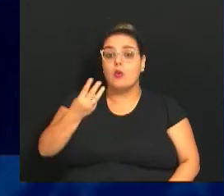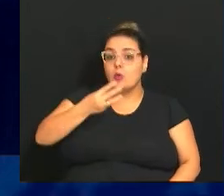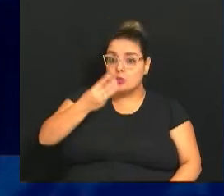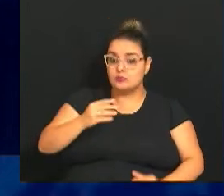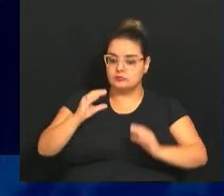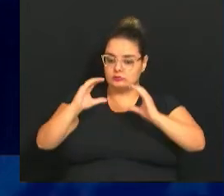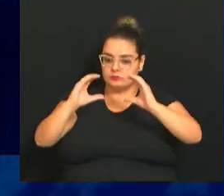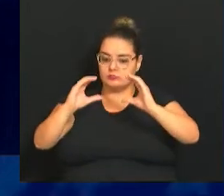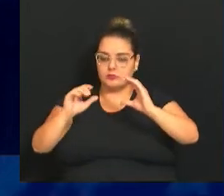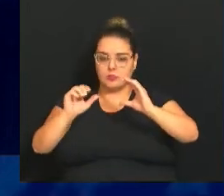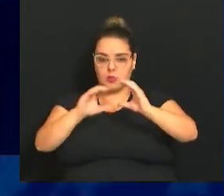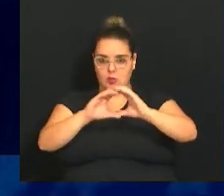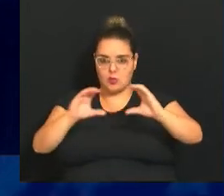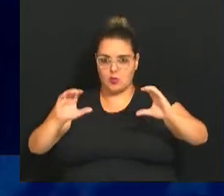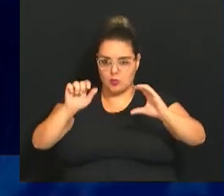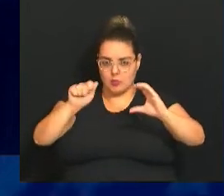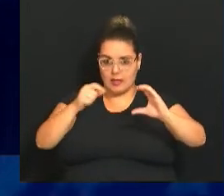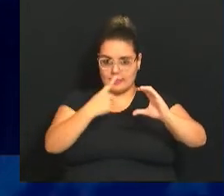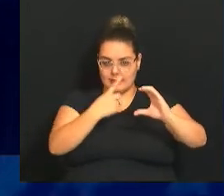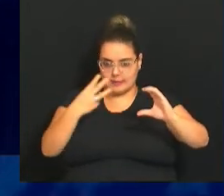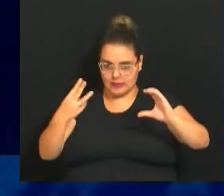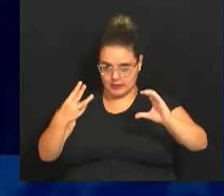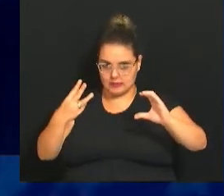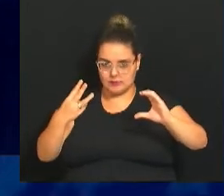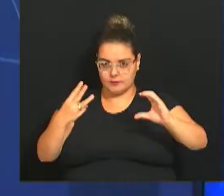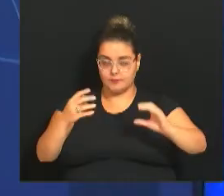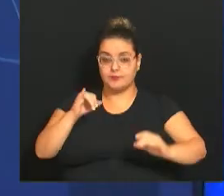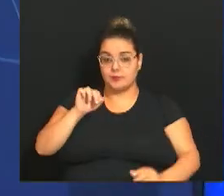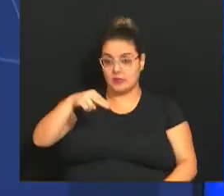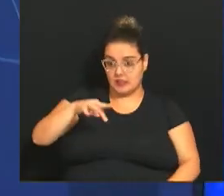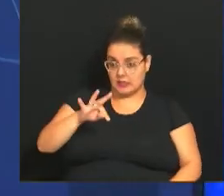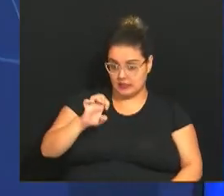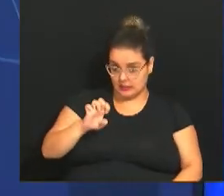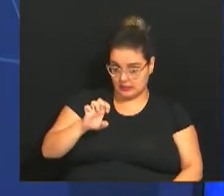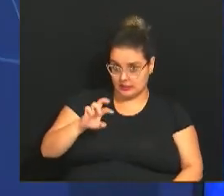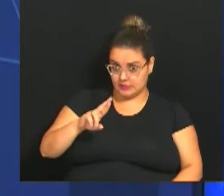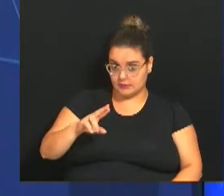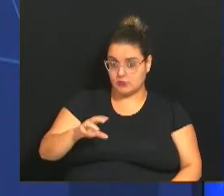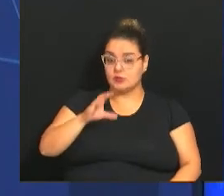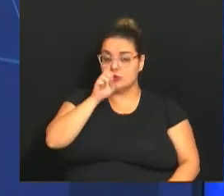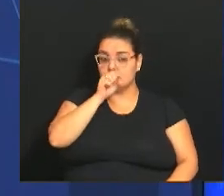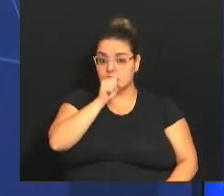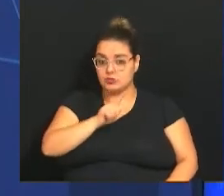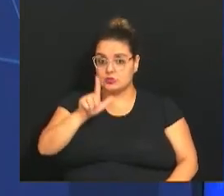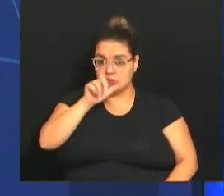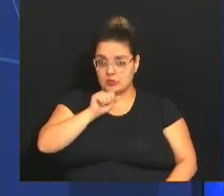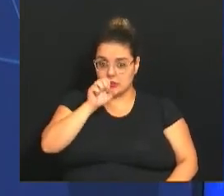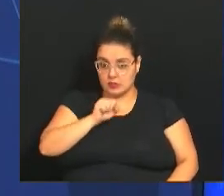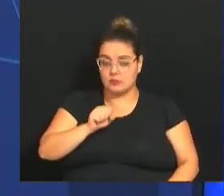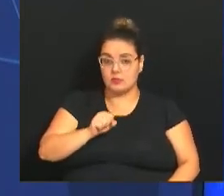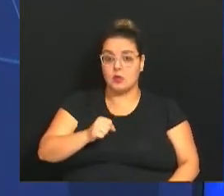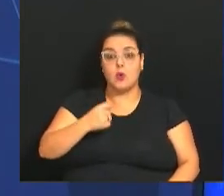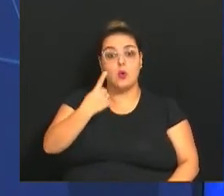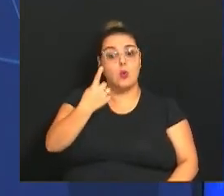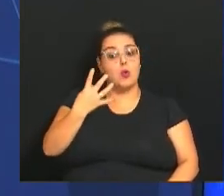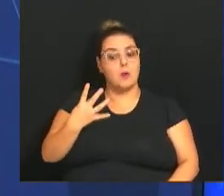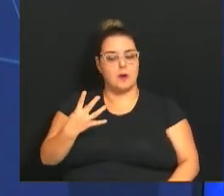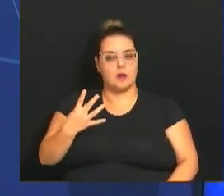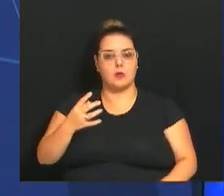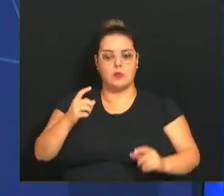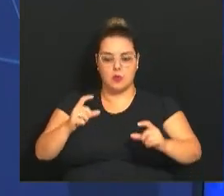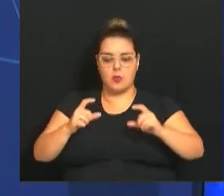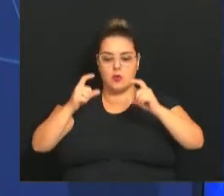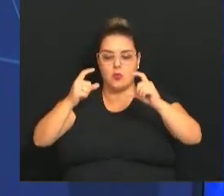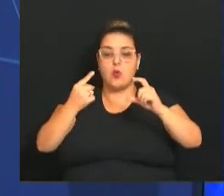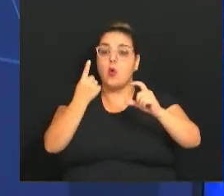tem 13 pontos. A Inter de Limeira é a 2ª colocada com 14, então tem 1 ponto a